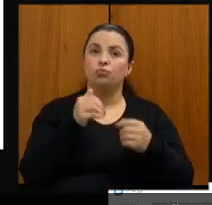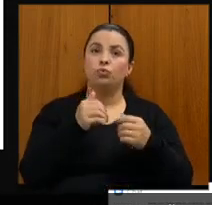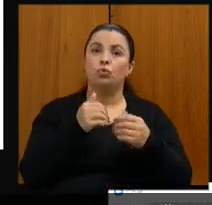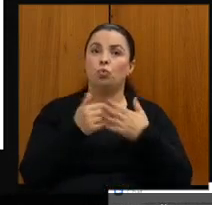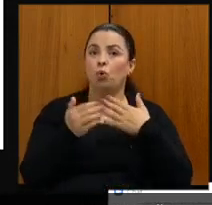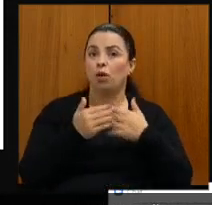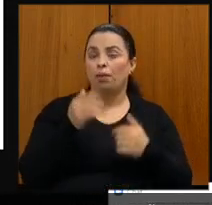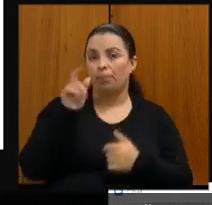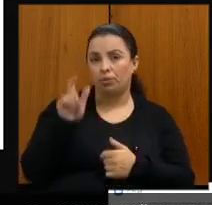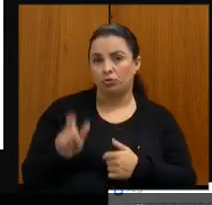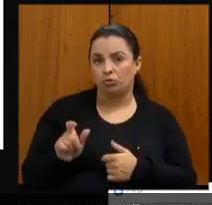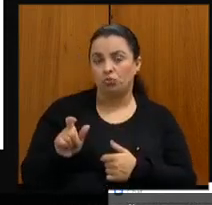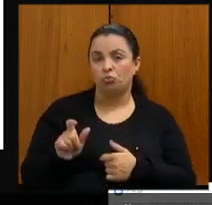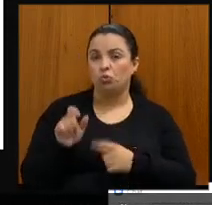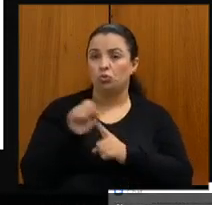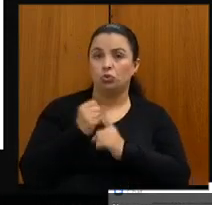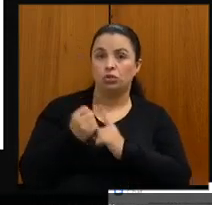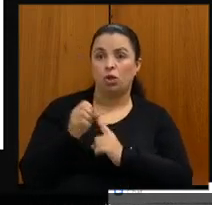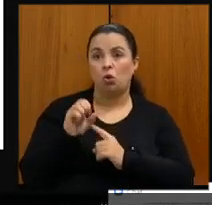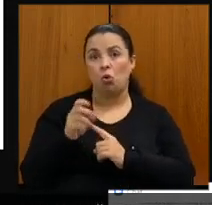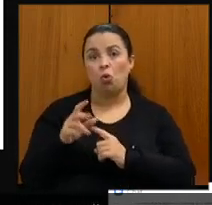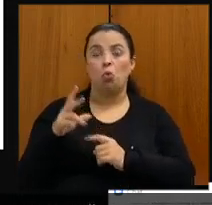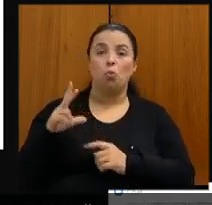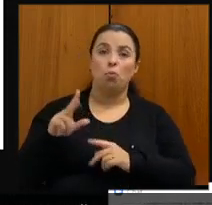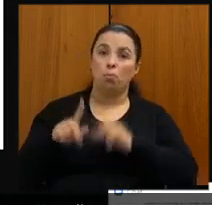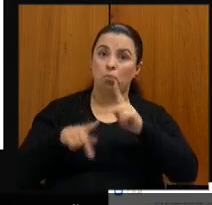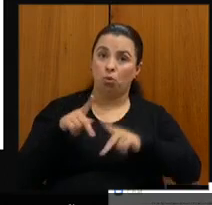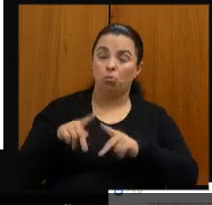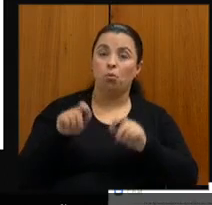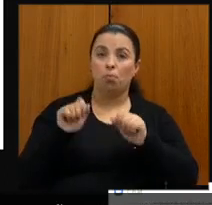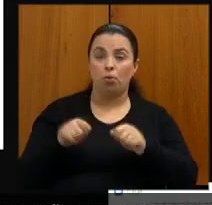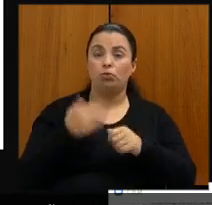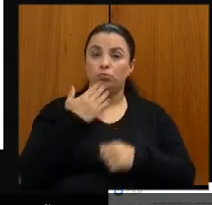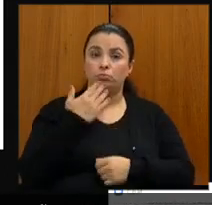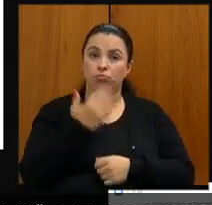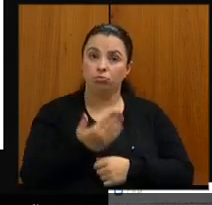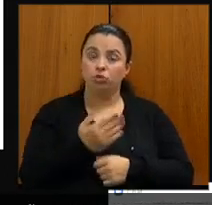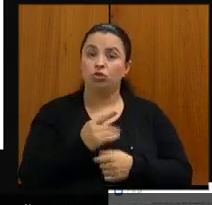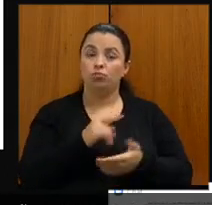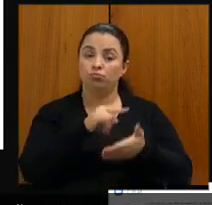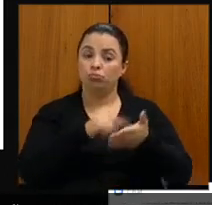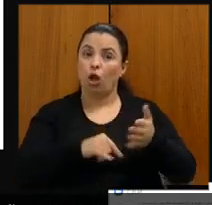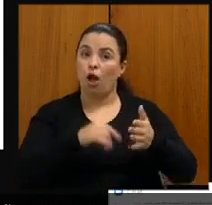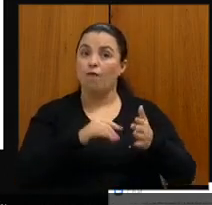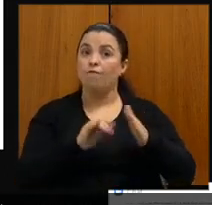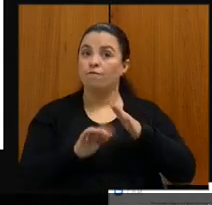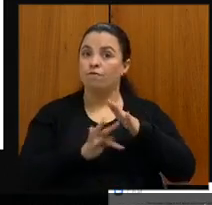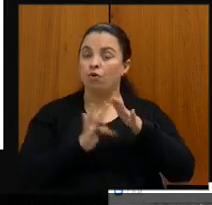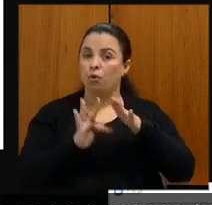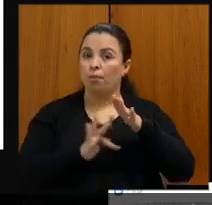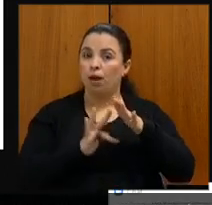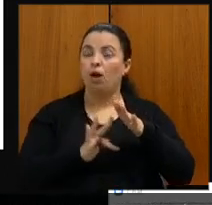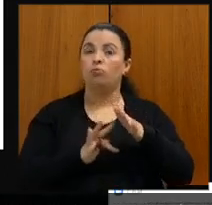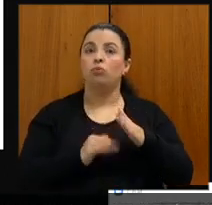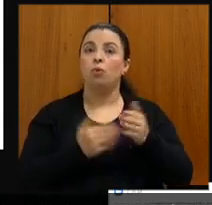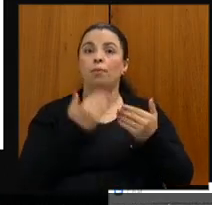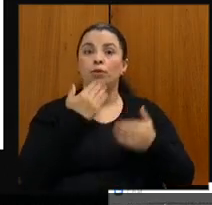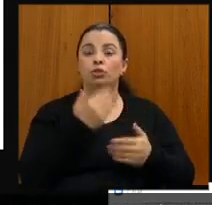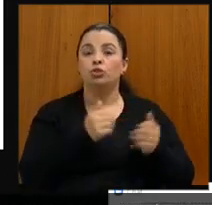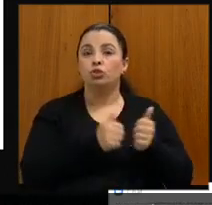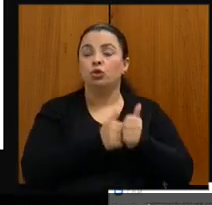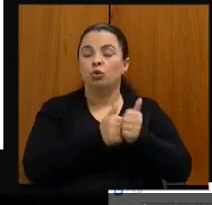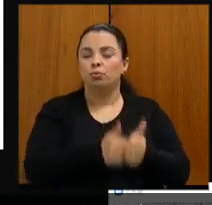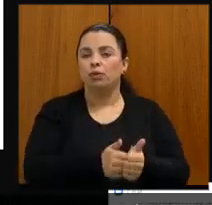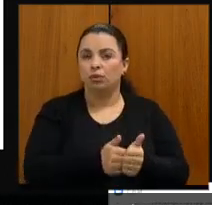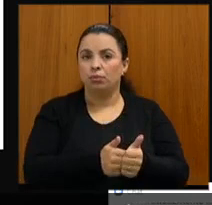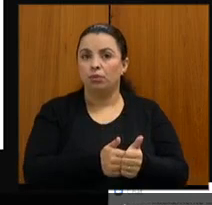público pode solicitar por meio de uma formalização o pedido de acompanhamento de determinado conflito